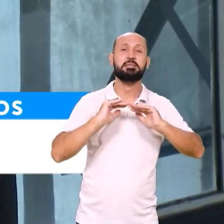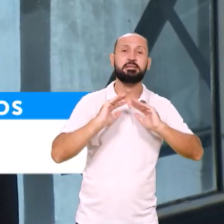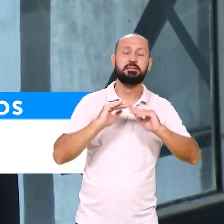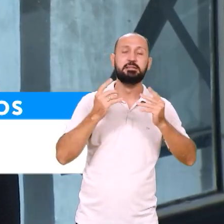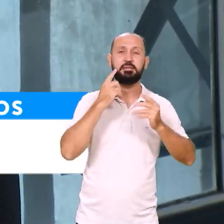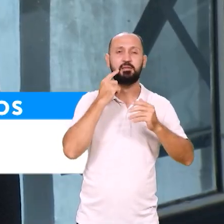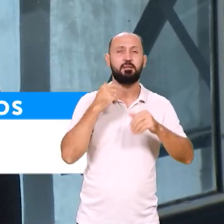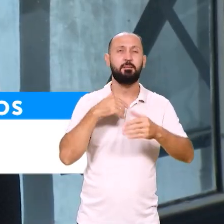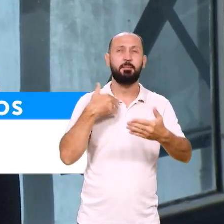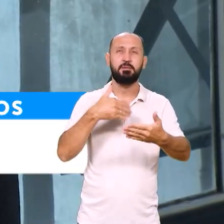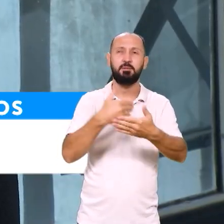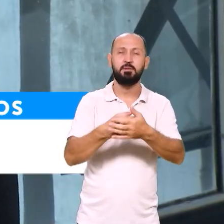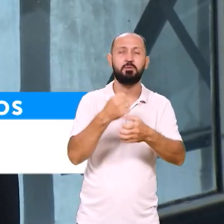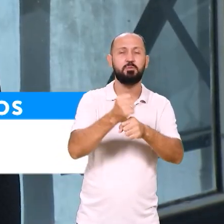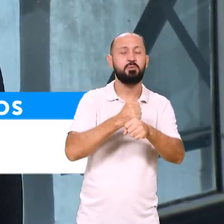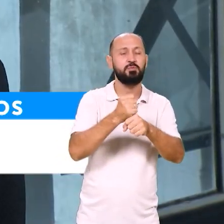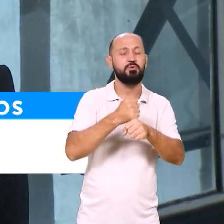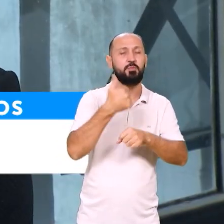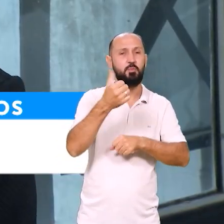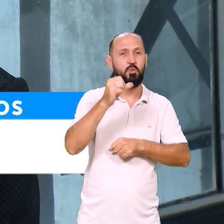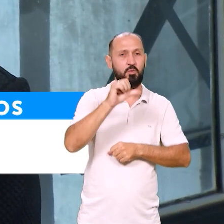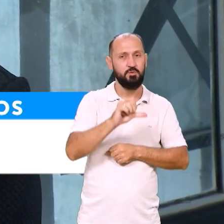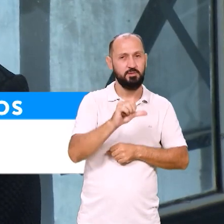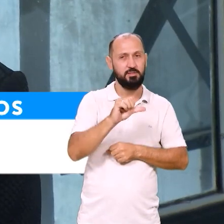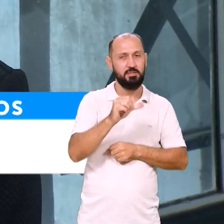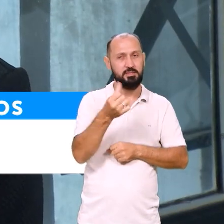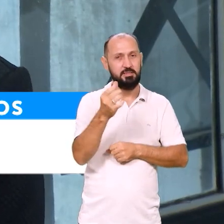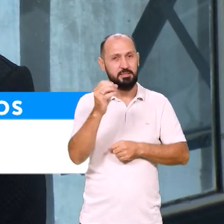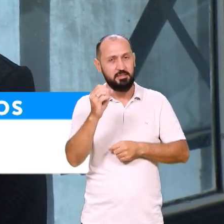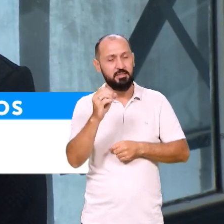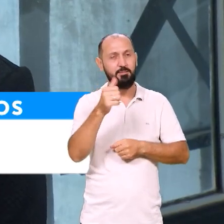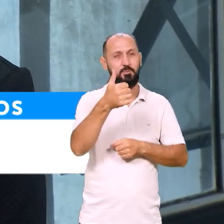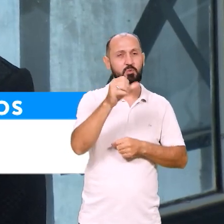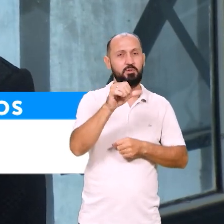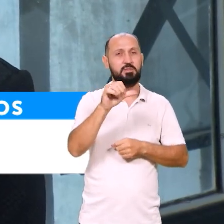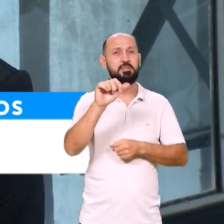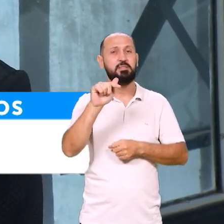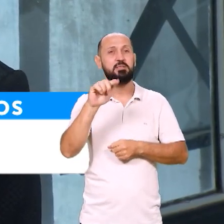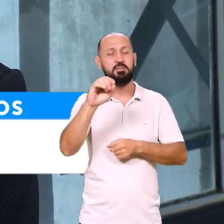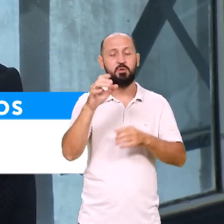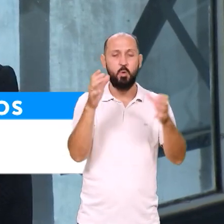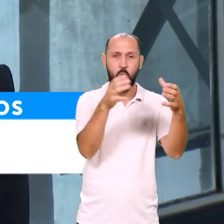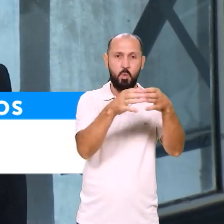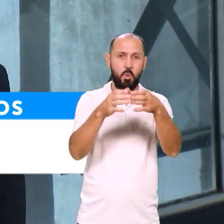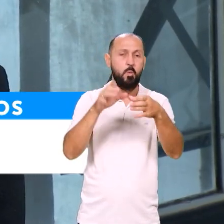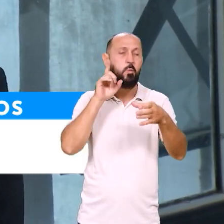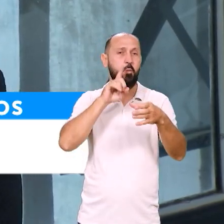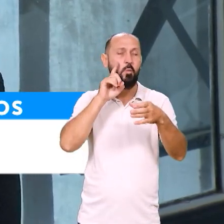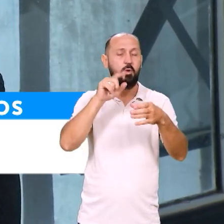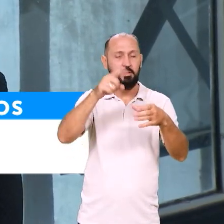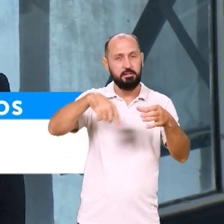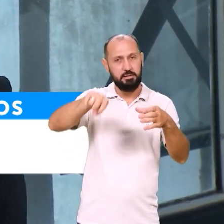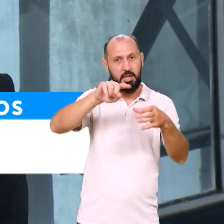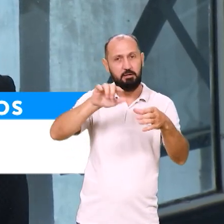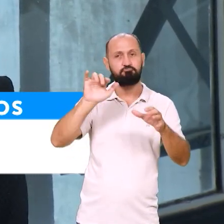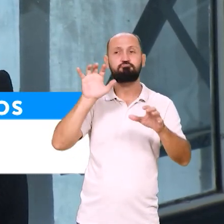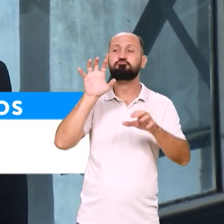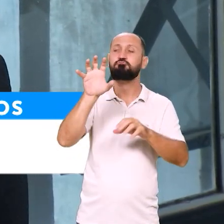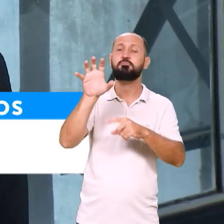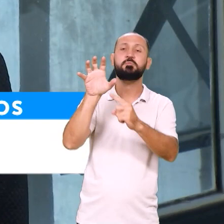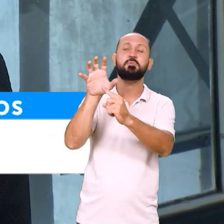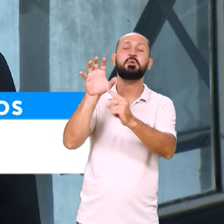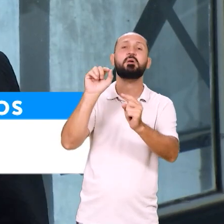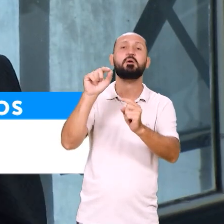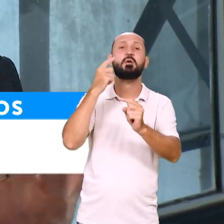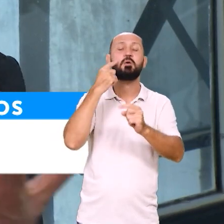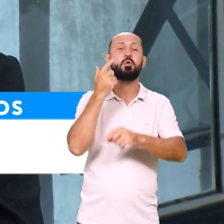demanda no final da década de 60, início dos anos 70, nos Estados Unidos, numa determinada região de Connecticut,